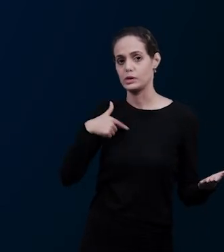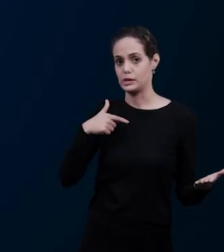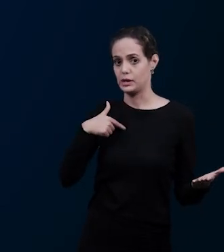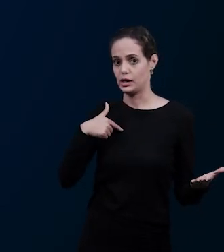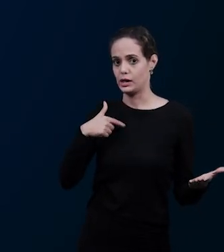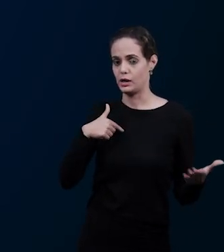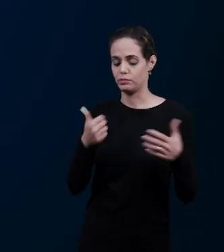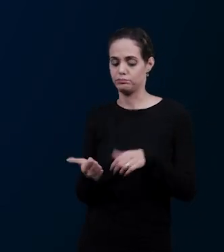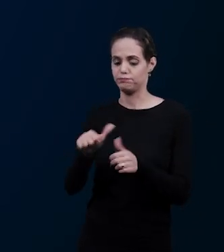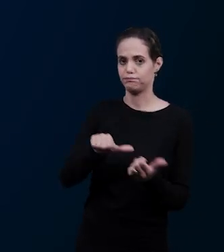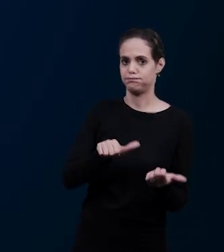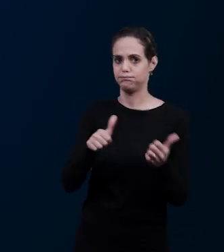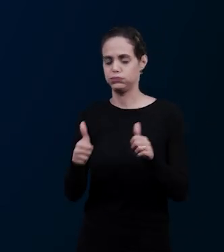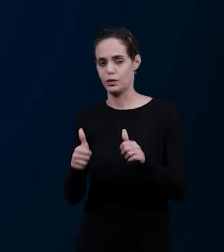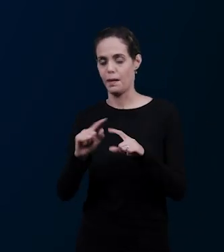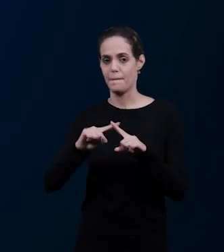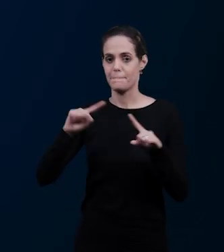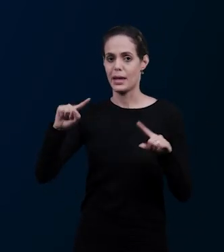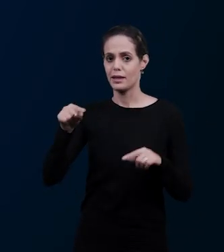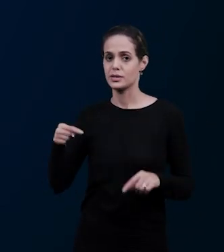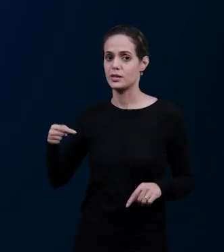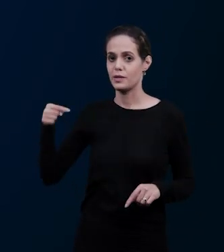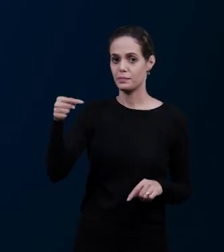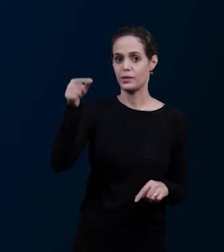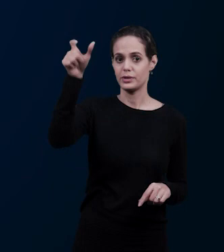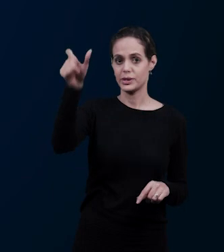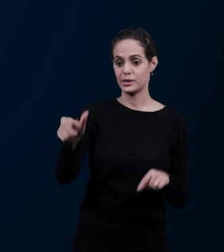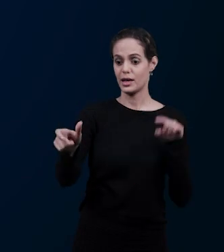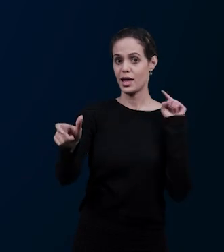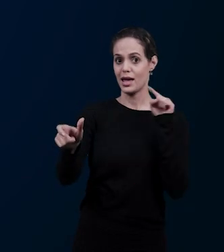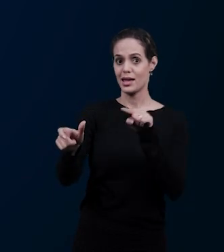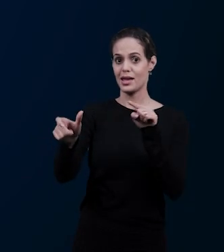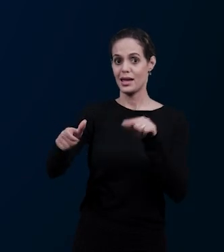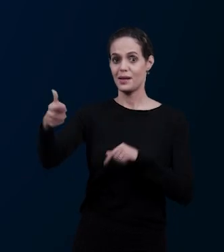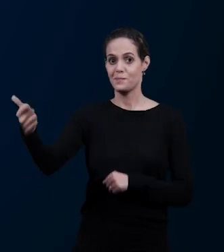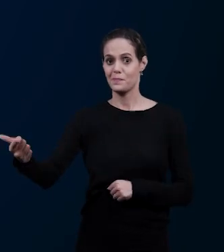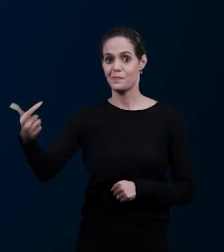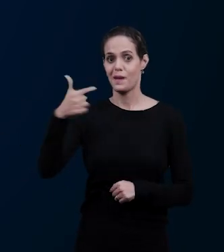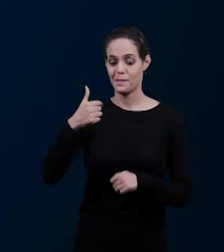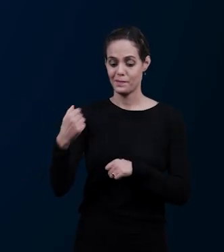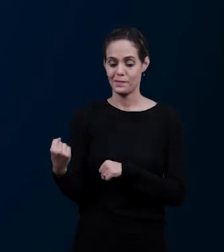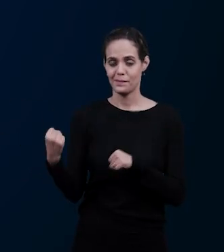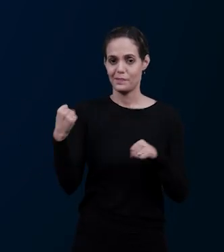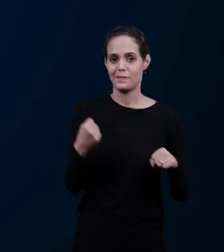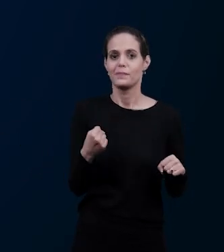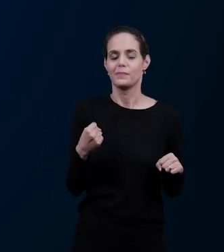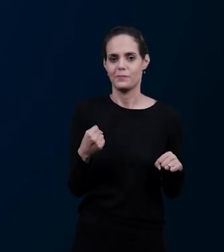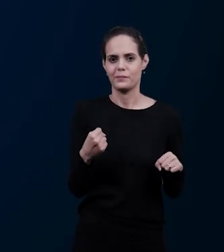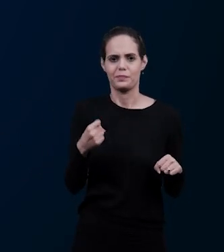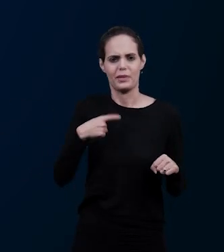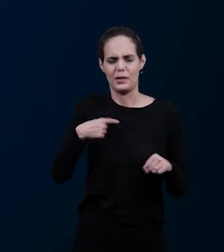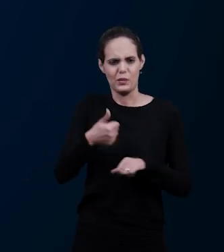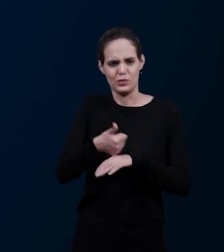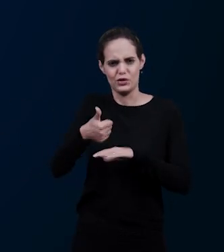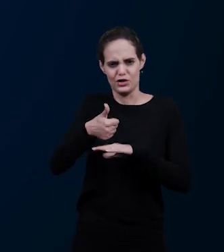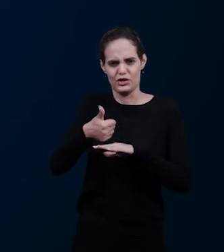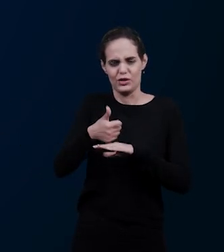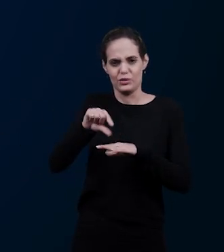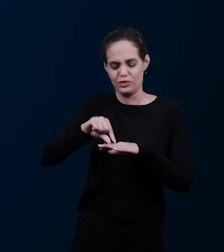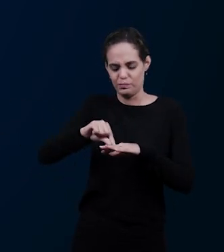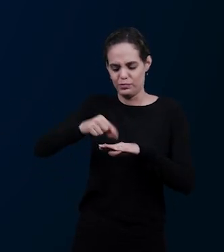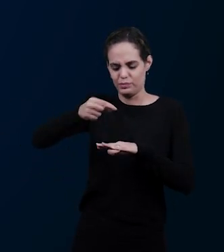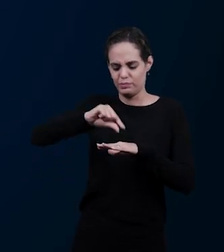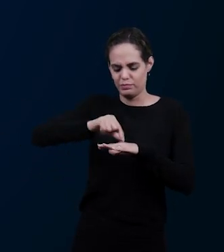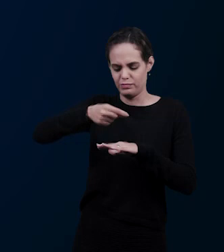todos, dizendo: Eu, na verdade, bati-vos com água, mas eis que vem aquele que é mais poderoso do que